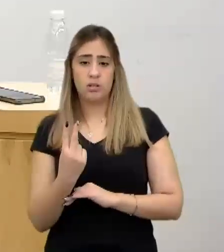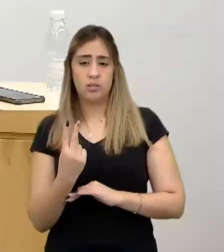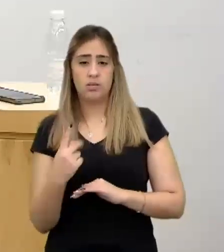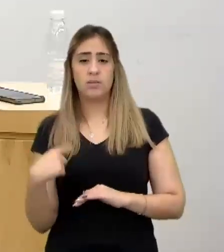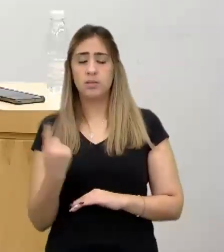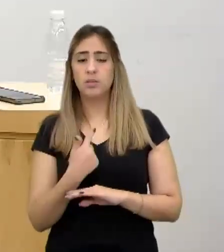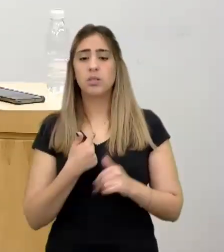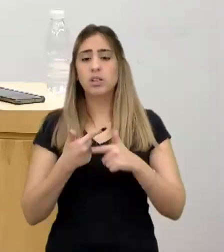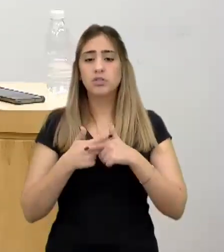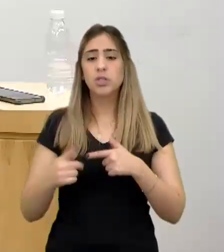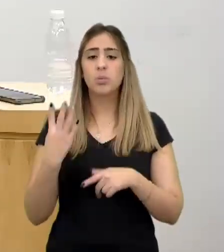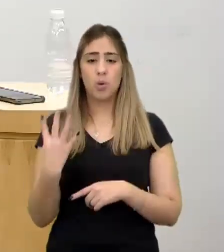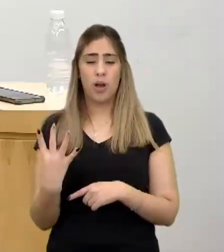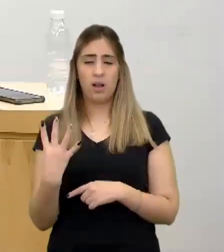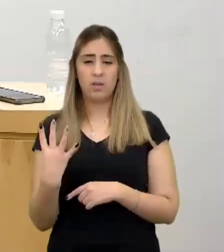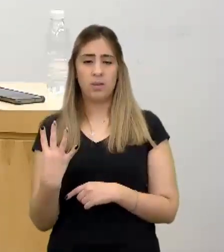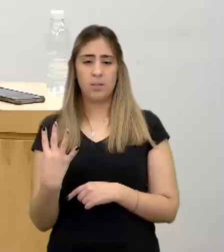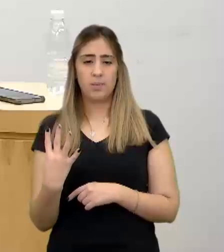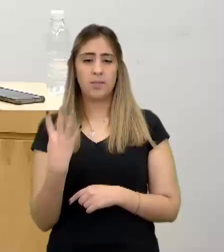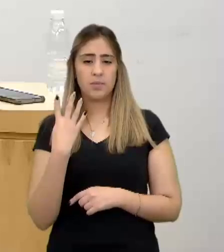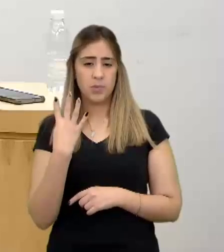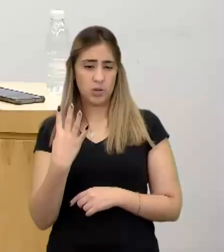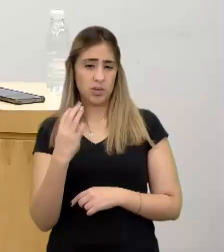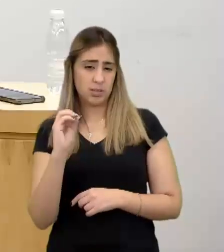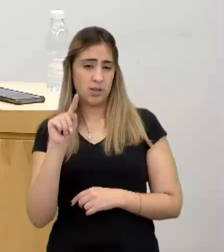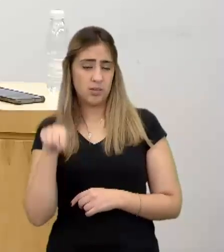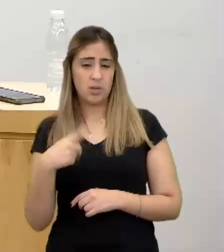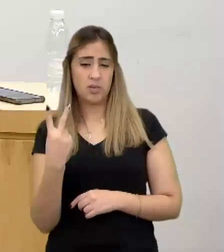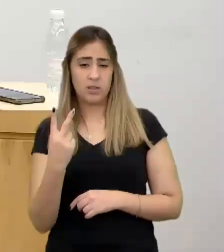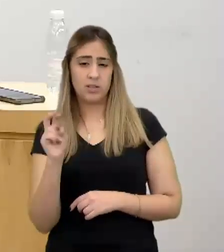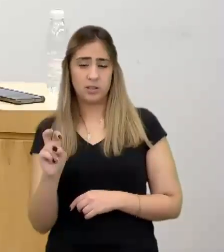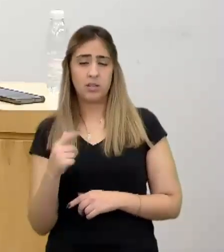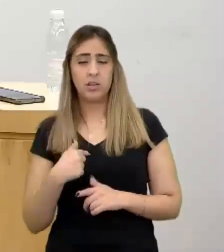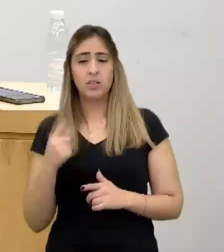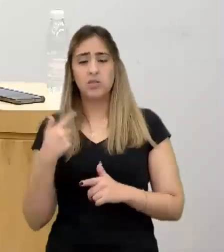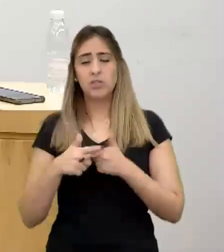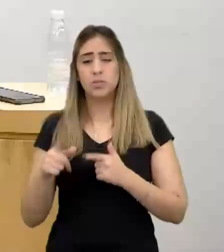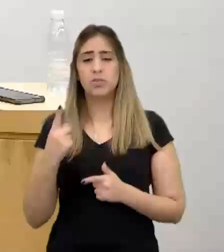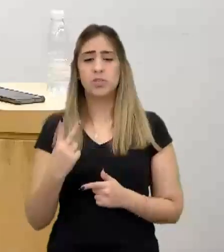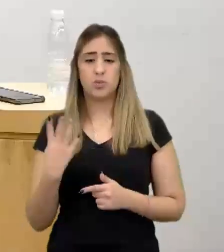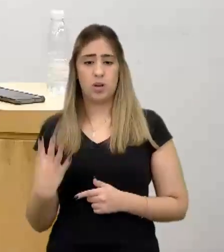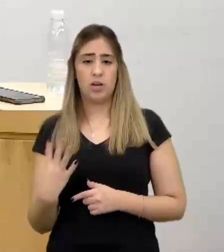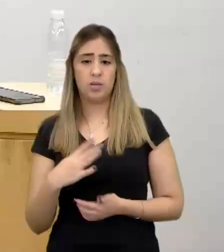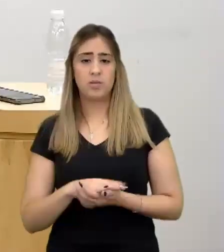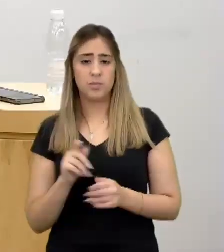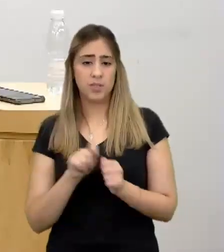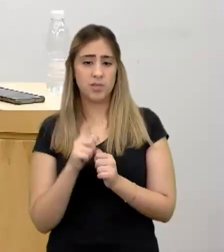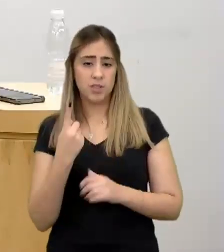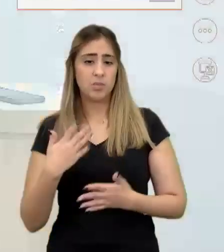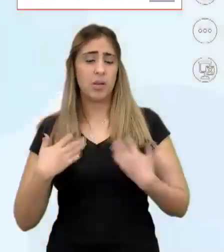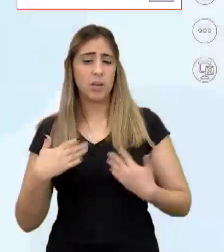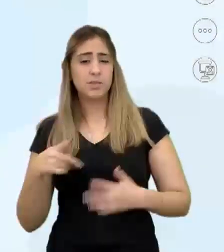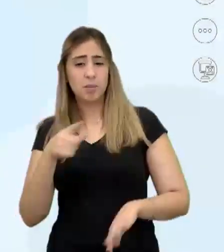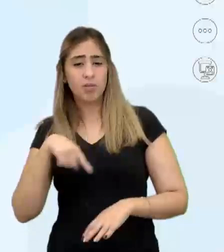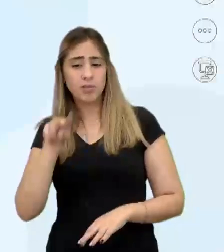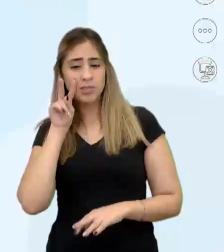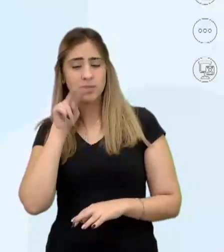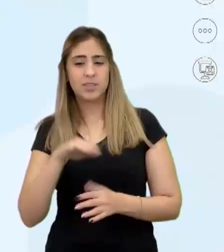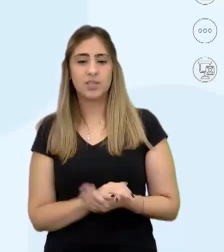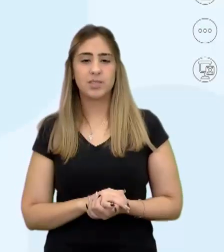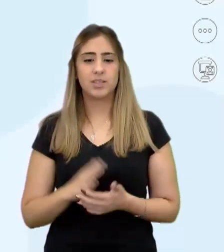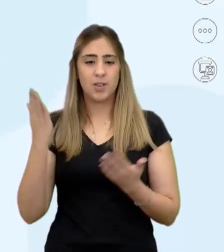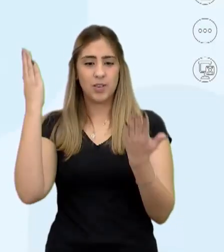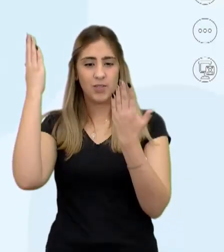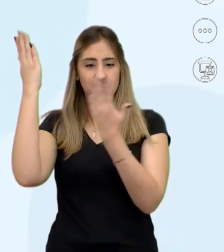E quando a gente está dividindo por 4, que é o vezes 0,25, a gente vai dividir por 4. Eu também fiz uma animação para ficar mais bonitinho. Hoje eu tô cheia de animação, né,